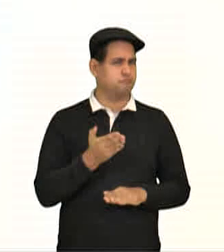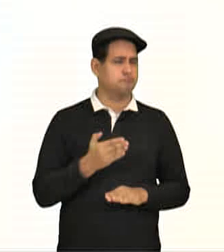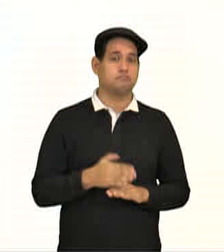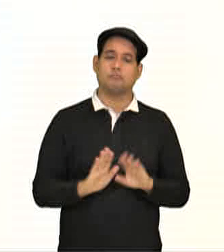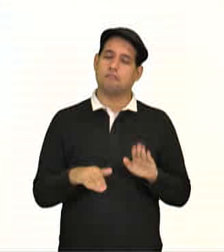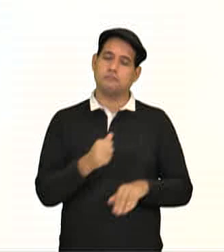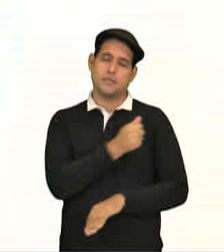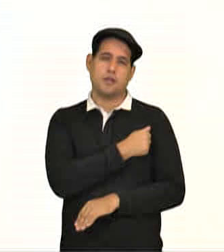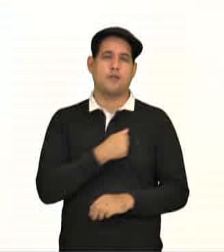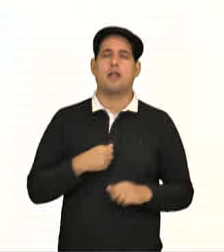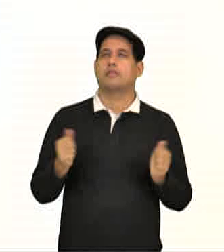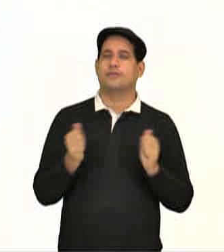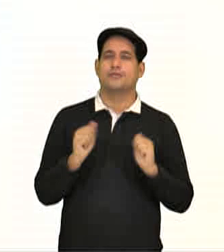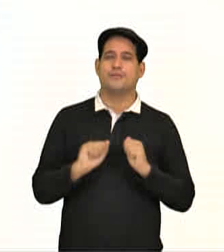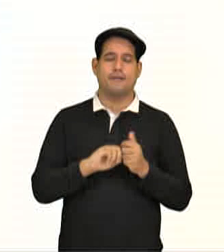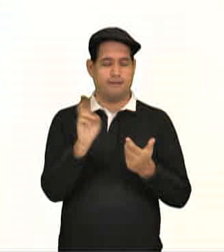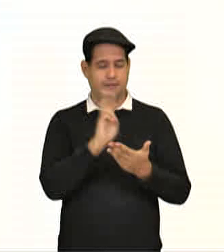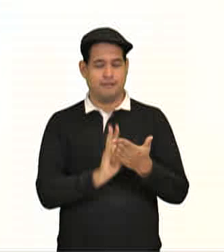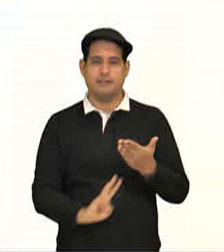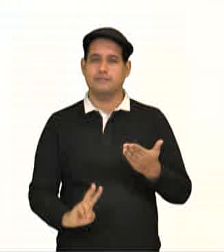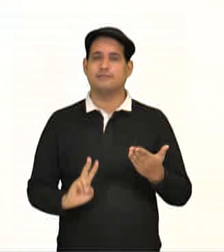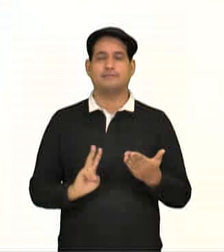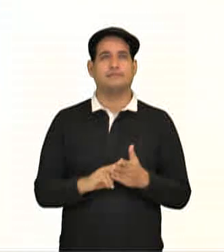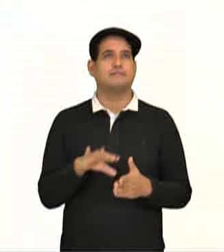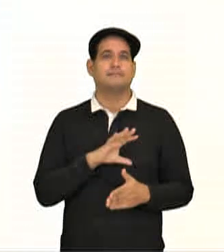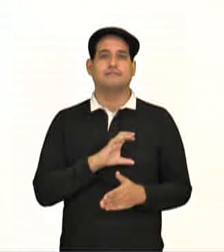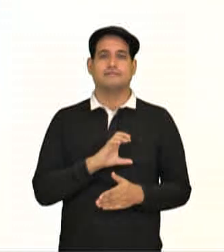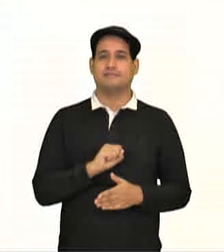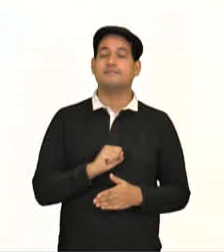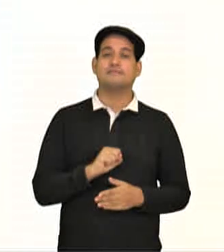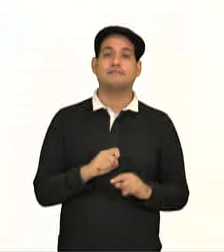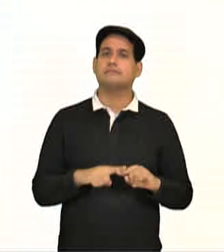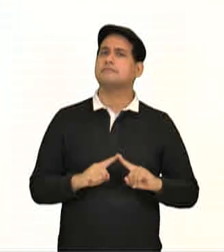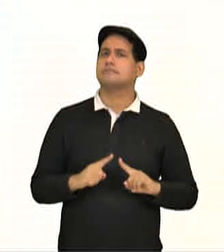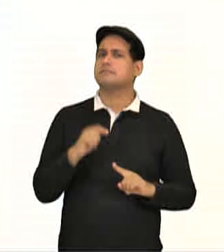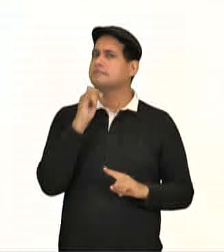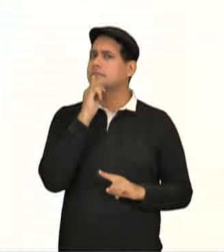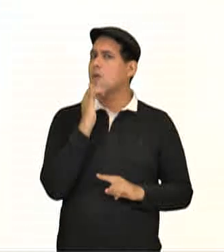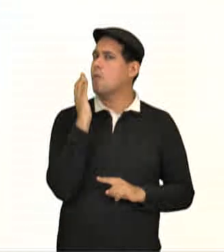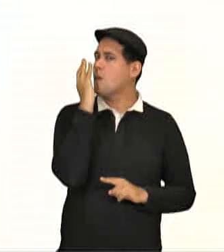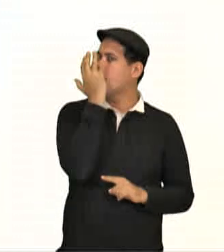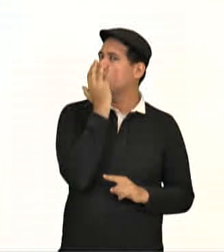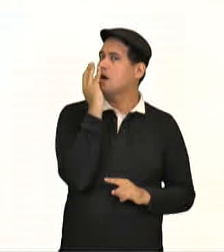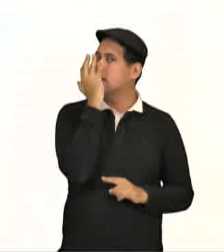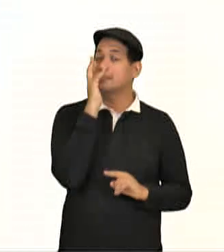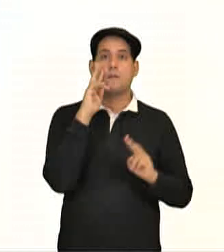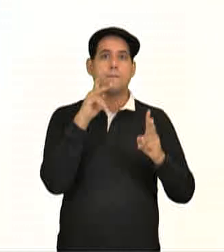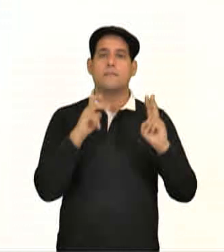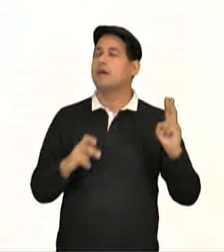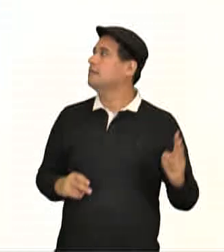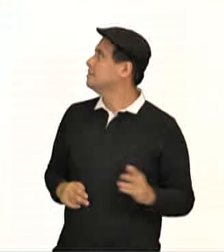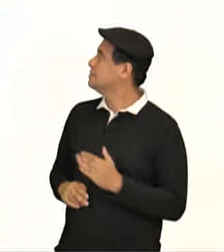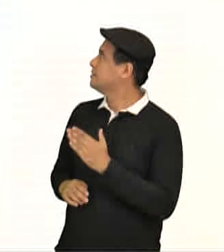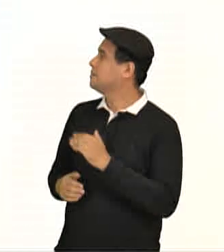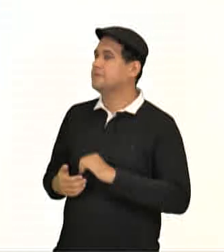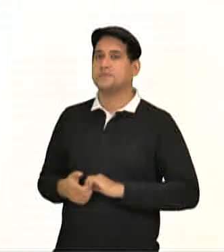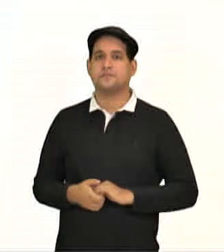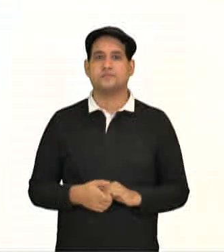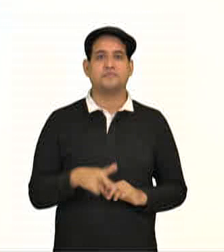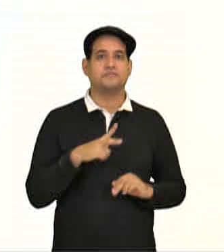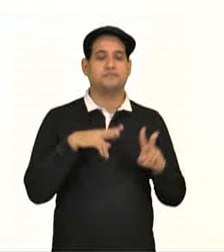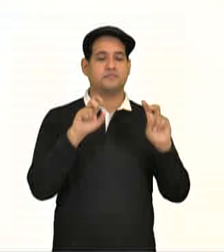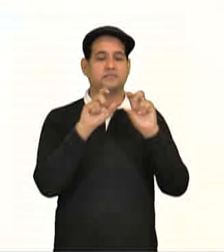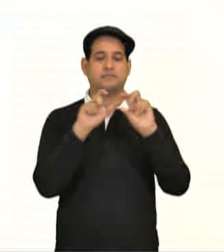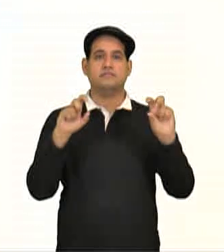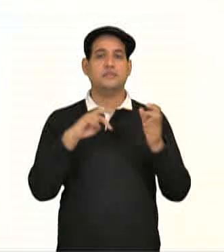Geralmente os alunos gostam muito de ler esse romance, que embora seja um romance, observem que o título